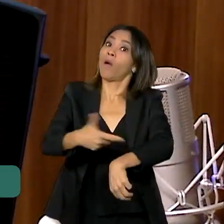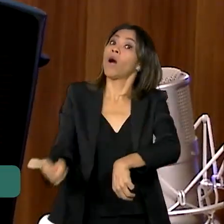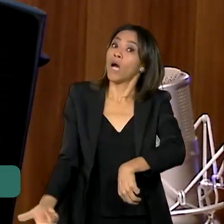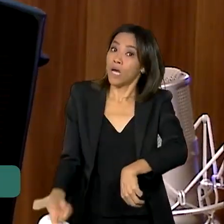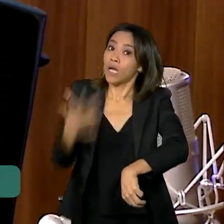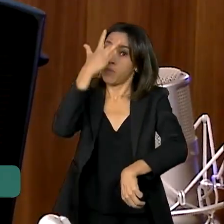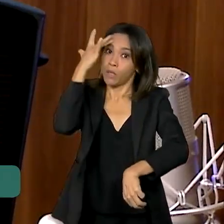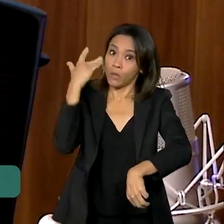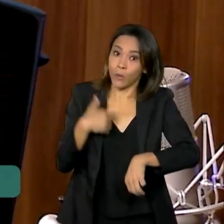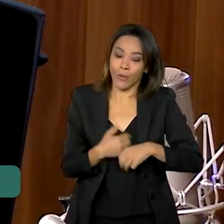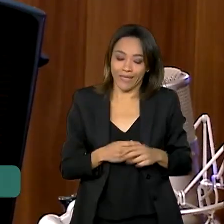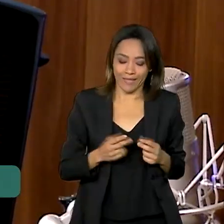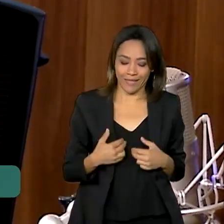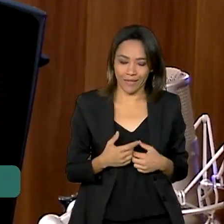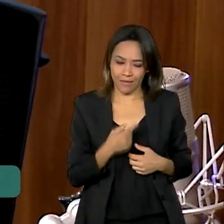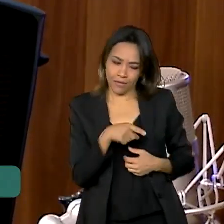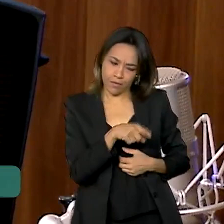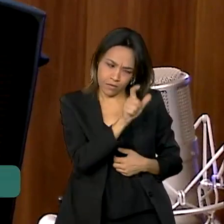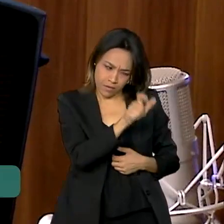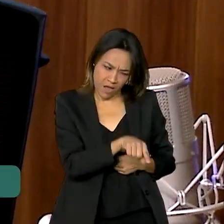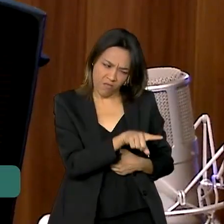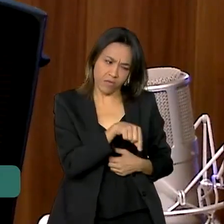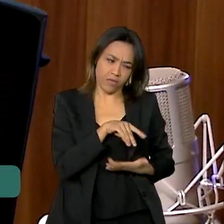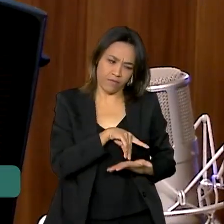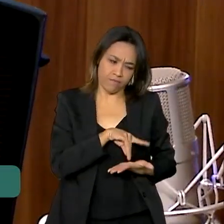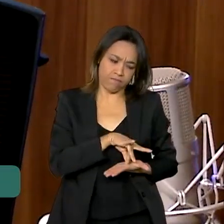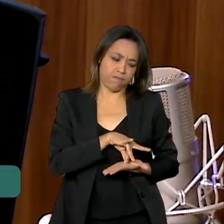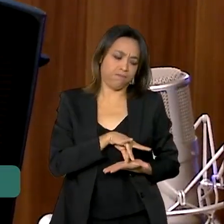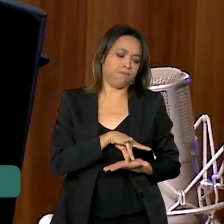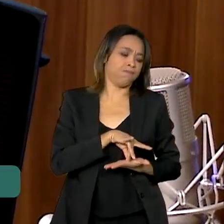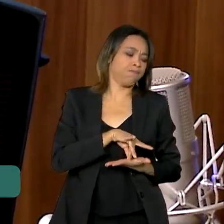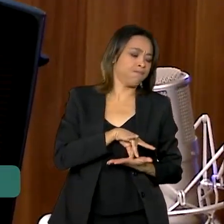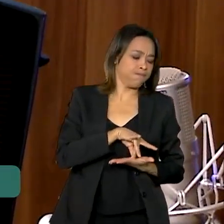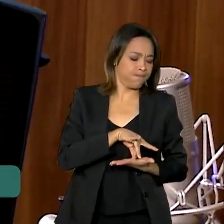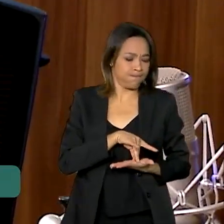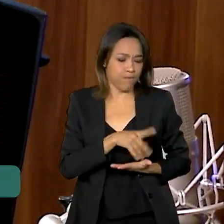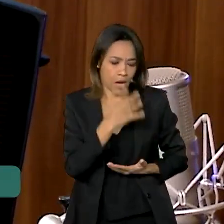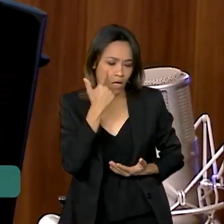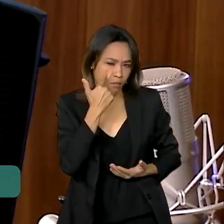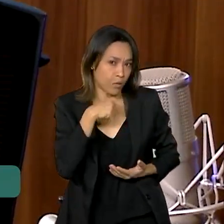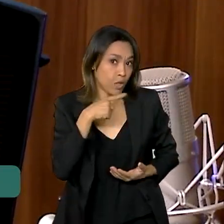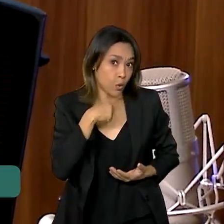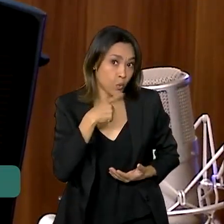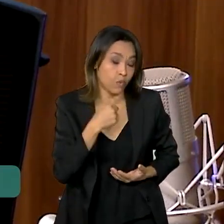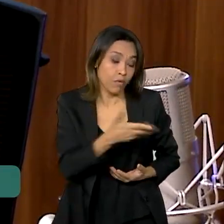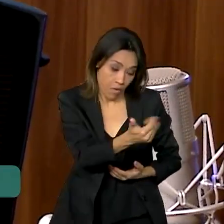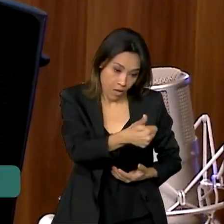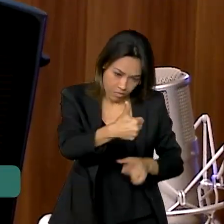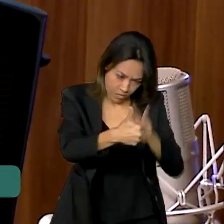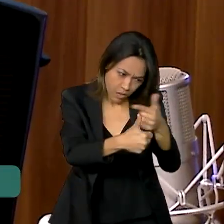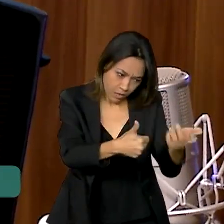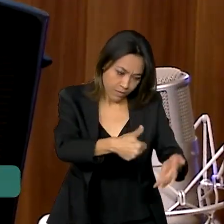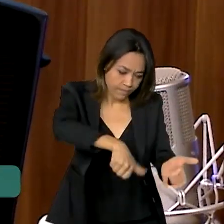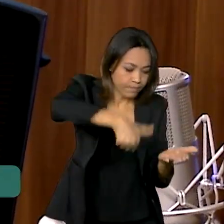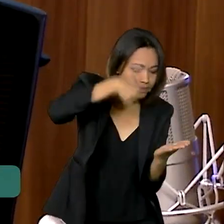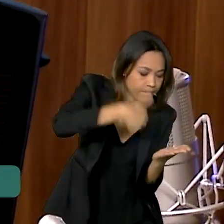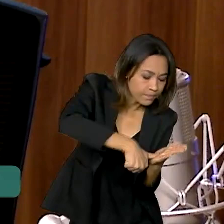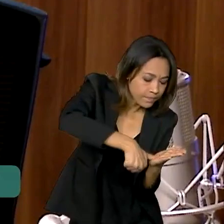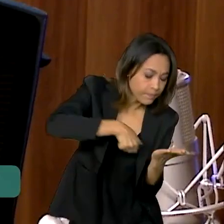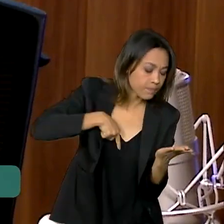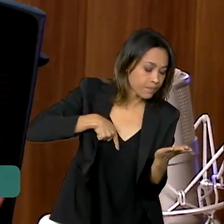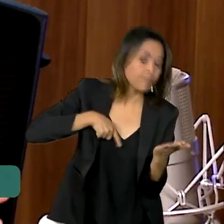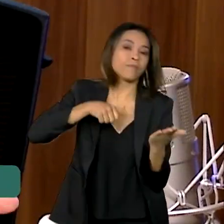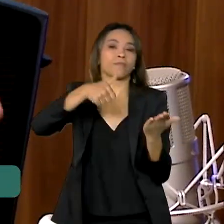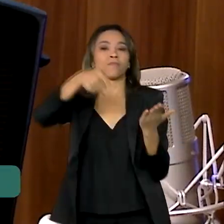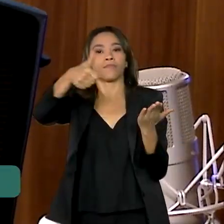pessoa passar, você checar se a pessoa que fez a prova é quem vai assumir o cargo, né, para não ter nenhuma dúvida de alguém que faça a prova para outra pessoa. E a gente também